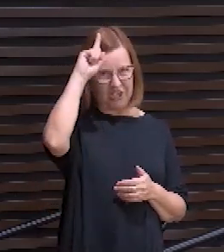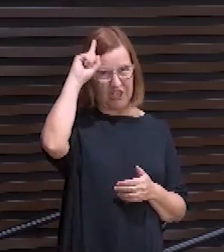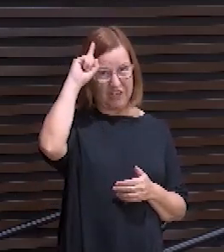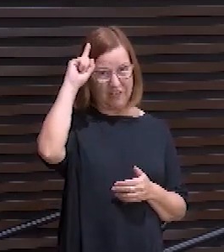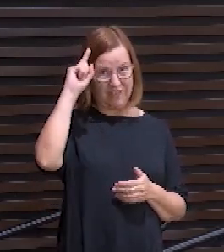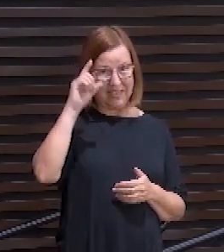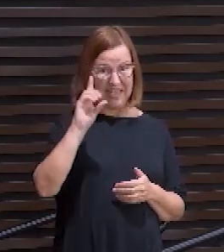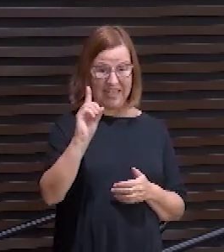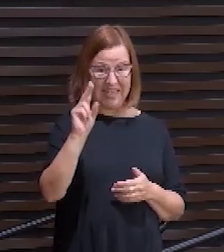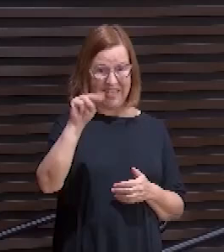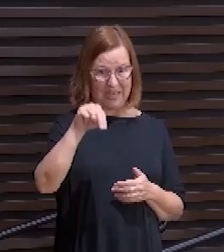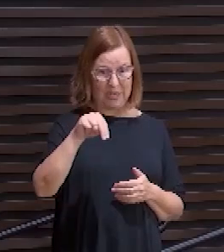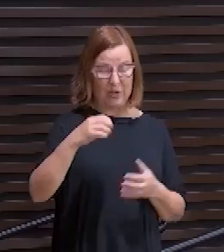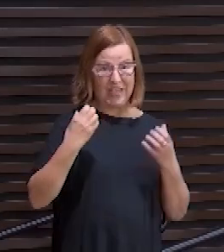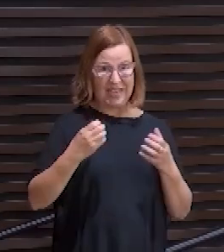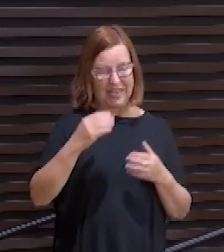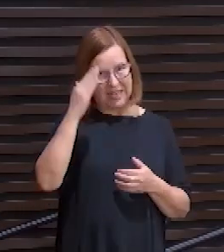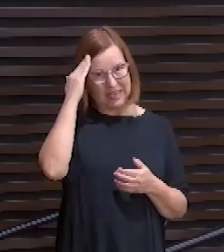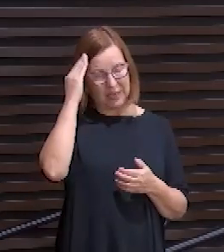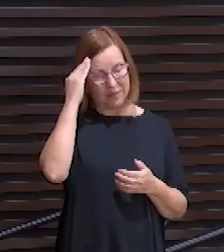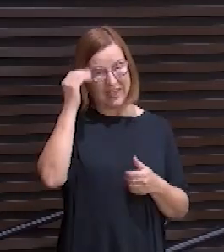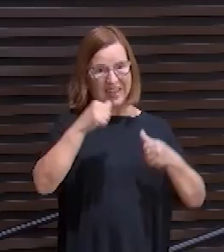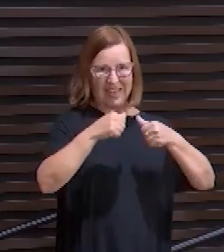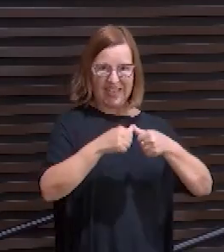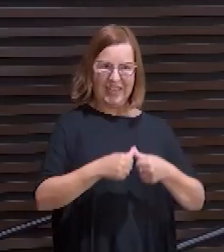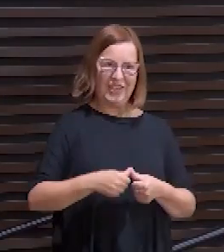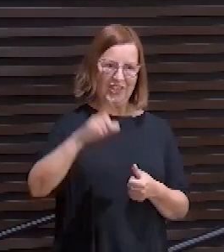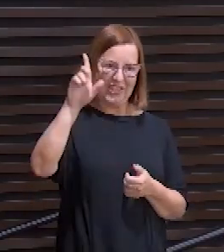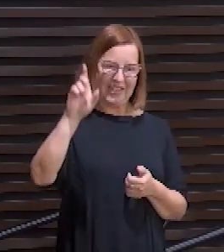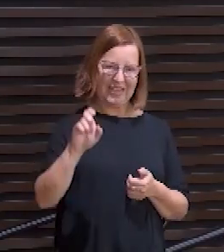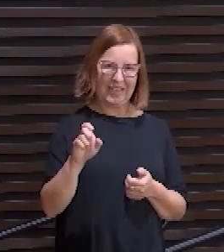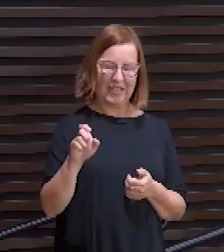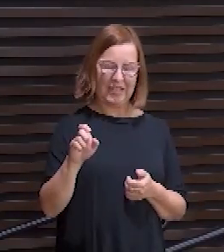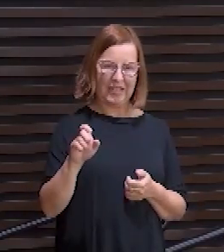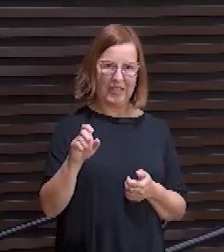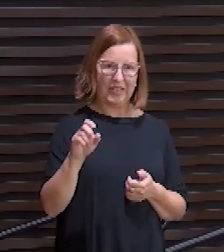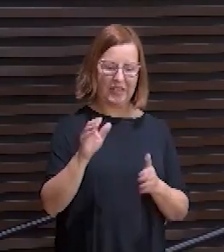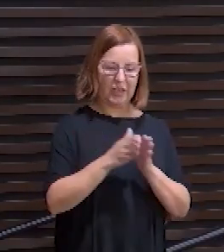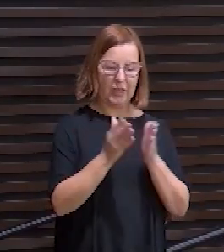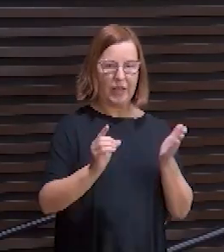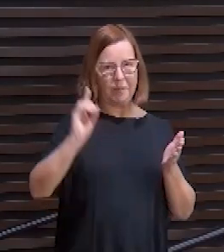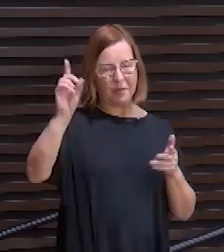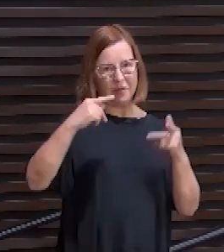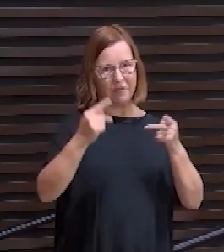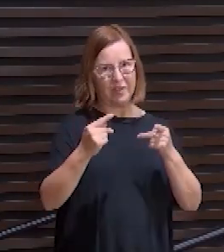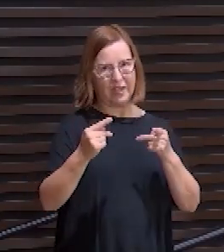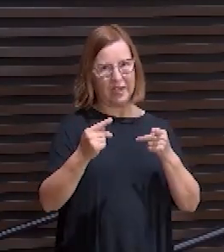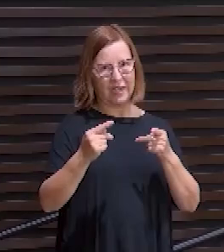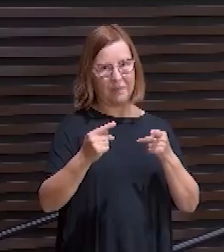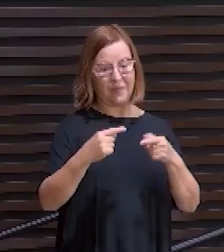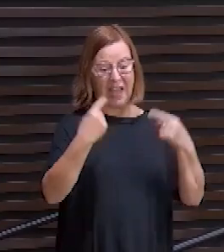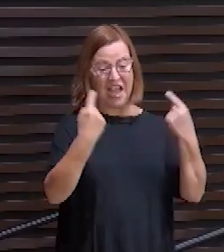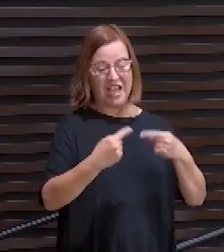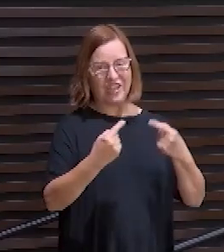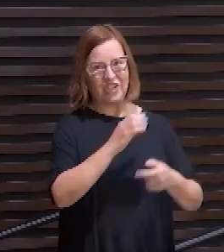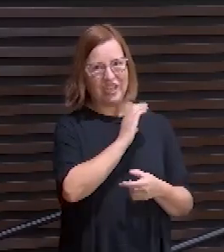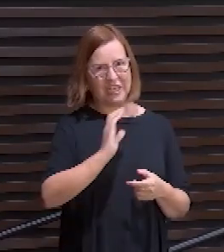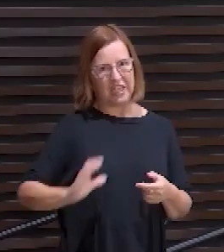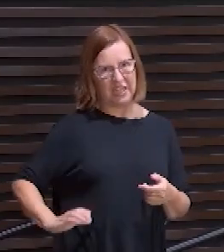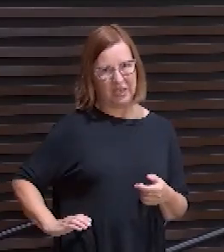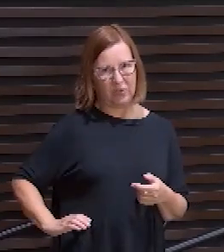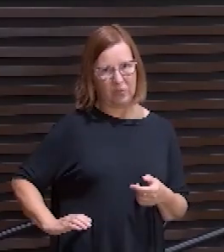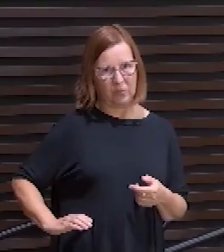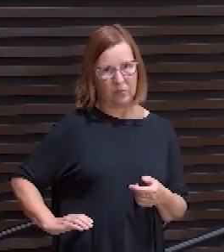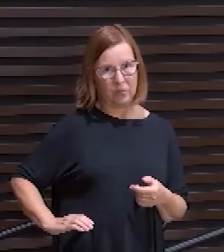dele, este é o que a Bíblia chama de o anticristo, ou